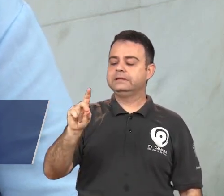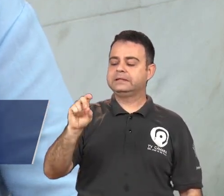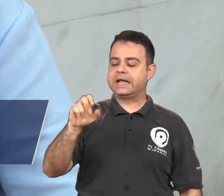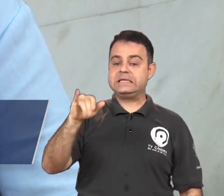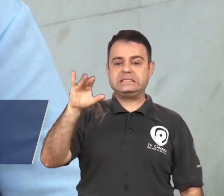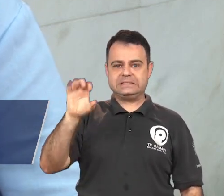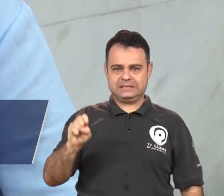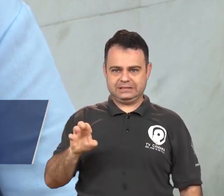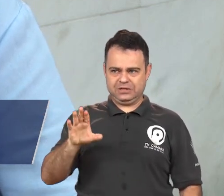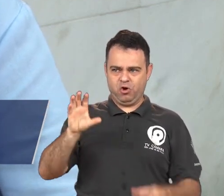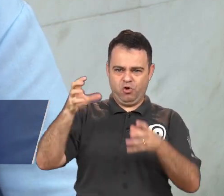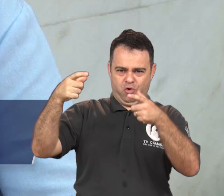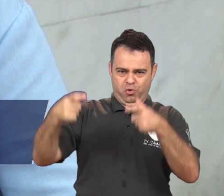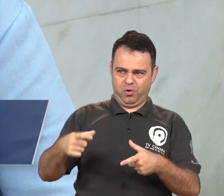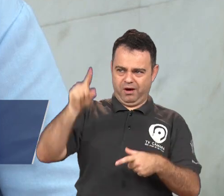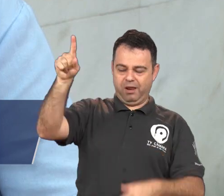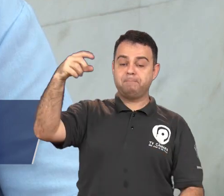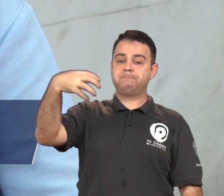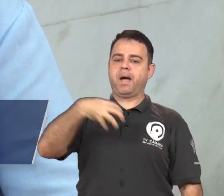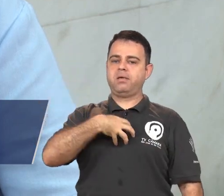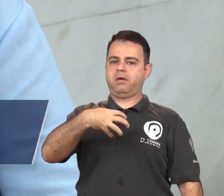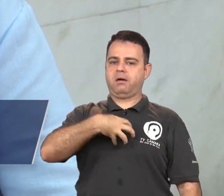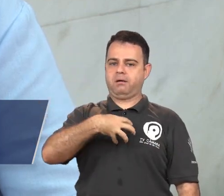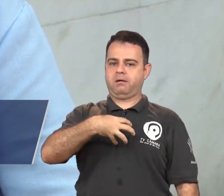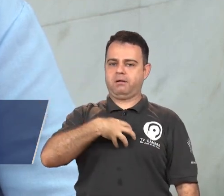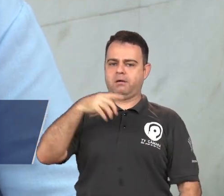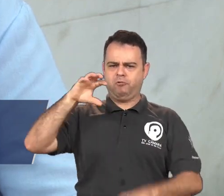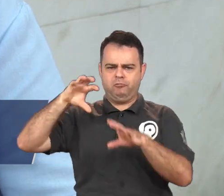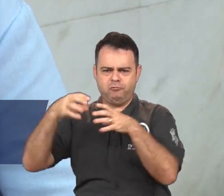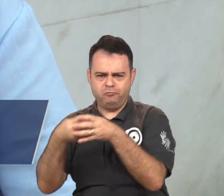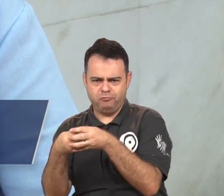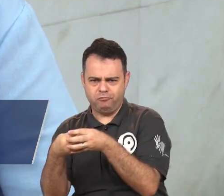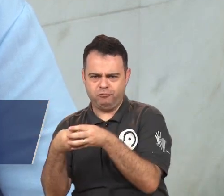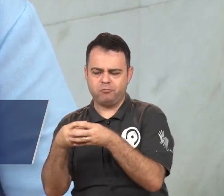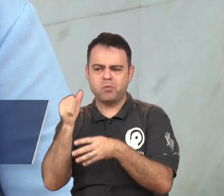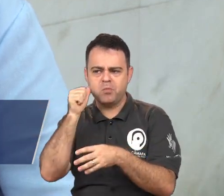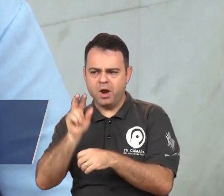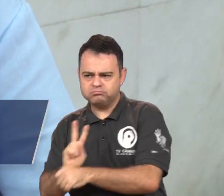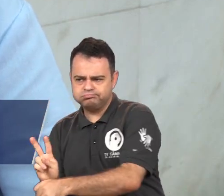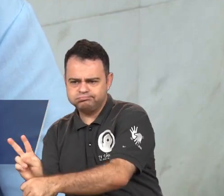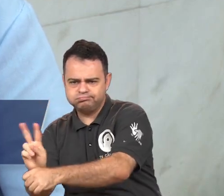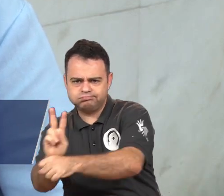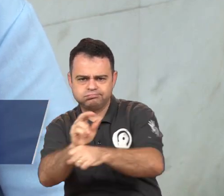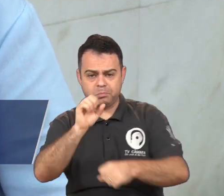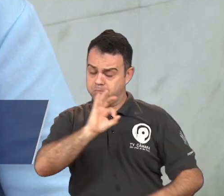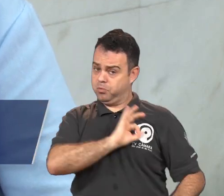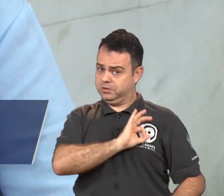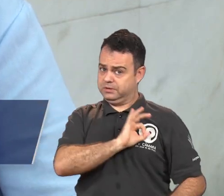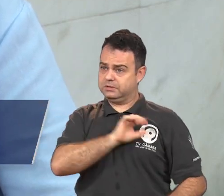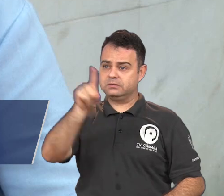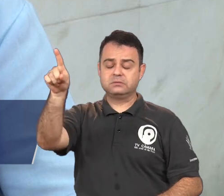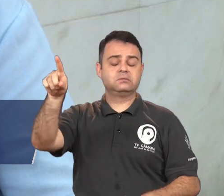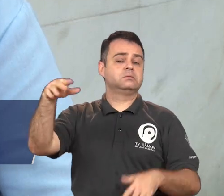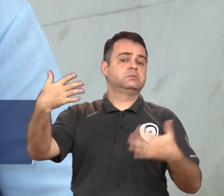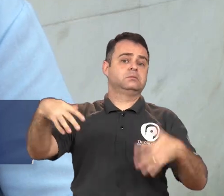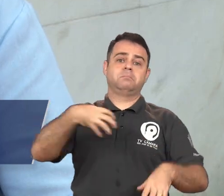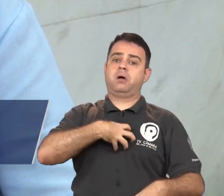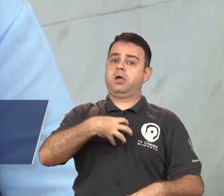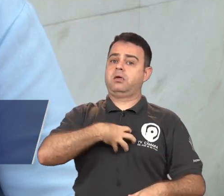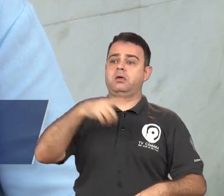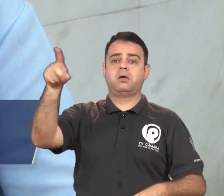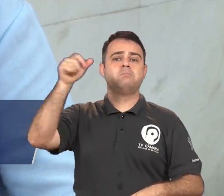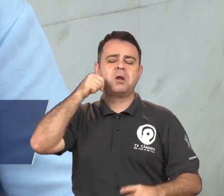Bahia, ela cuida da patrulha da Ronda Maria da Penha, em Salvador, que é onde tem mais